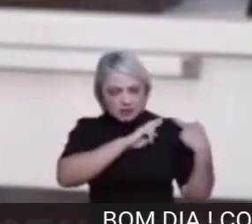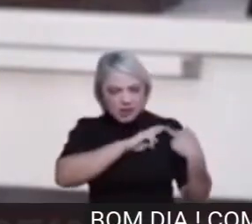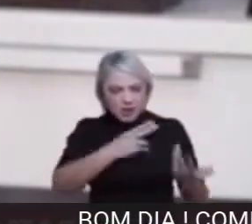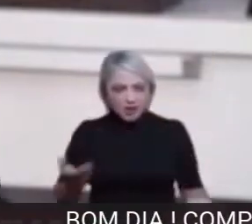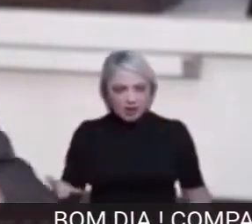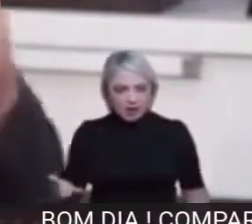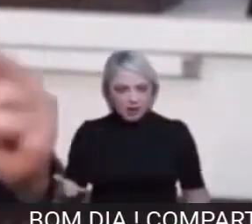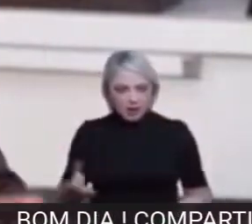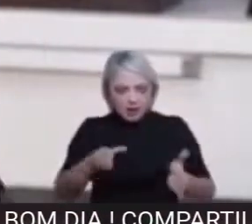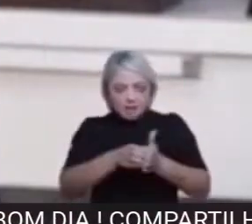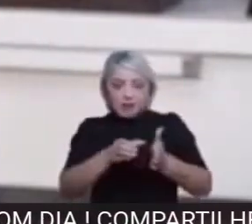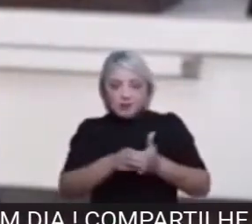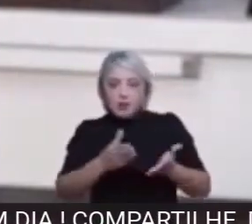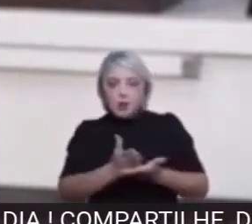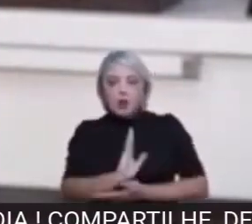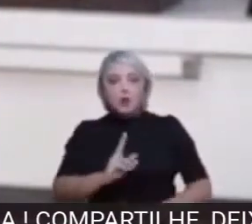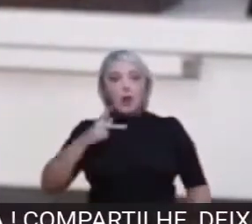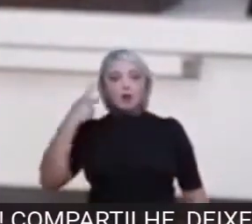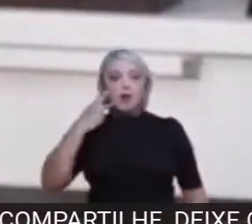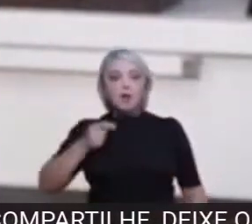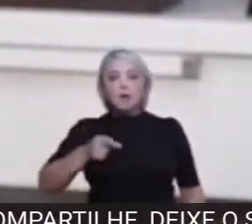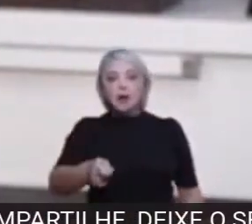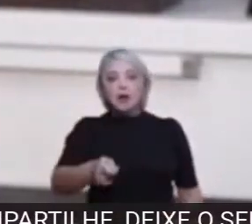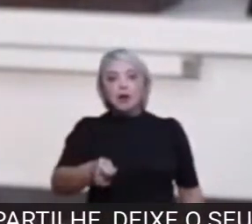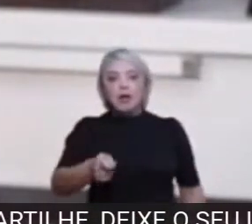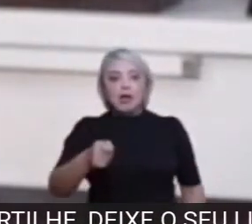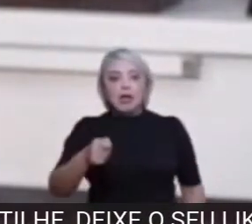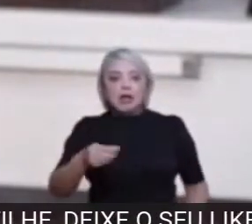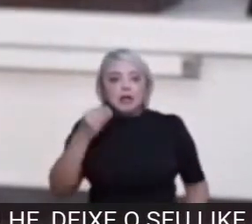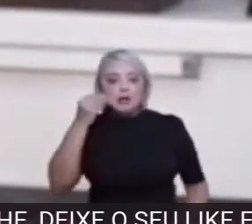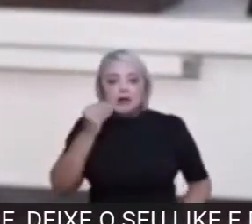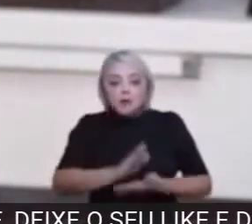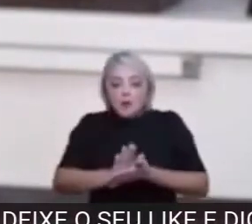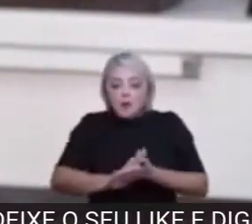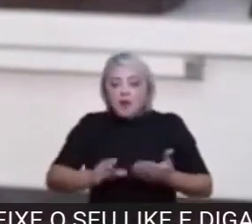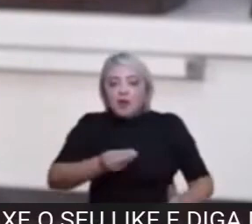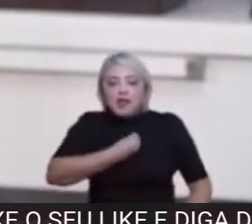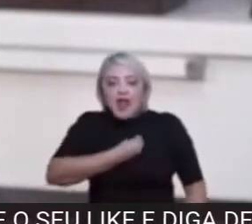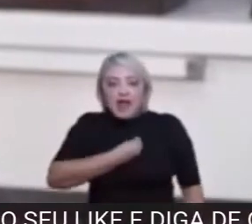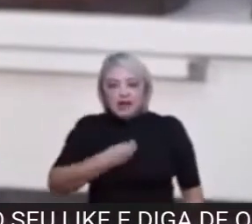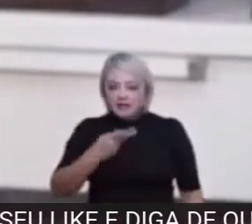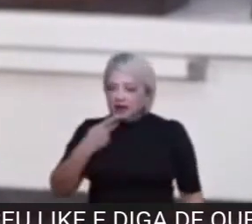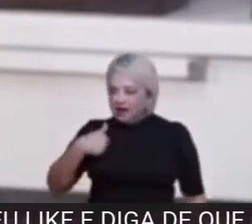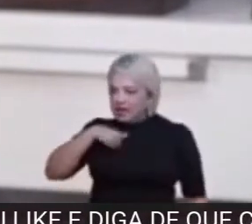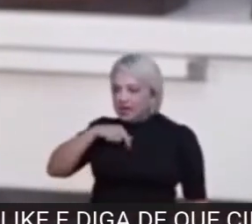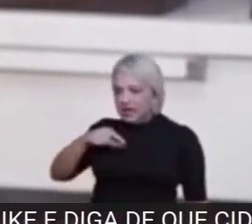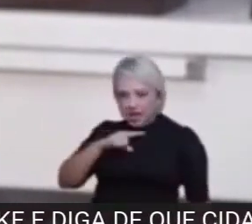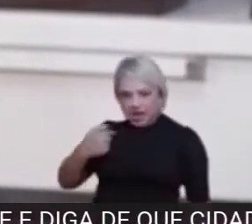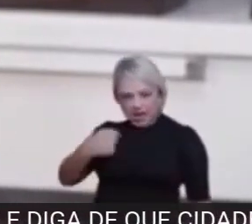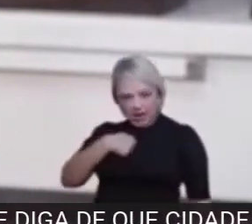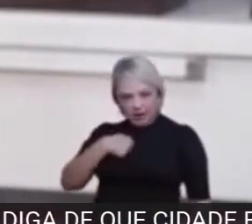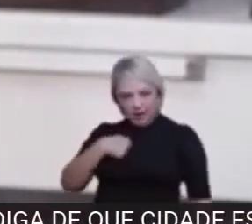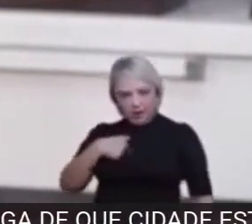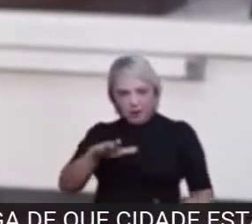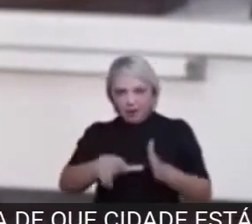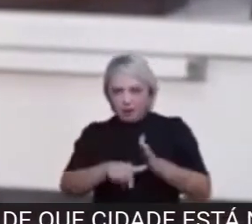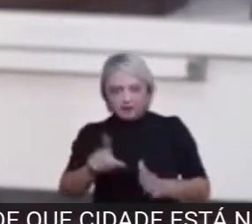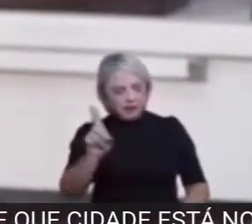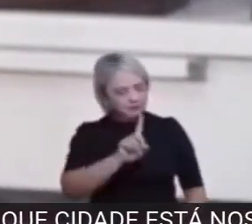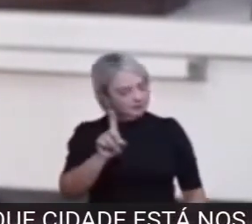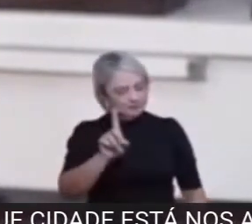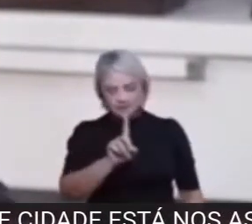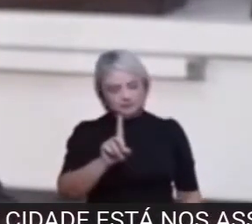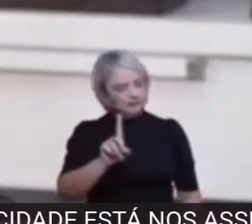concurso para ser procurador, sem nenhuma experiência de vida, e chamar de ladrão, sabe? Não, não, não, comigo não